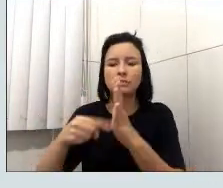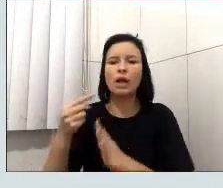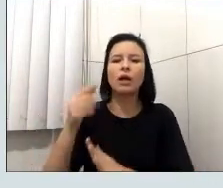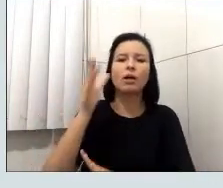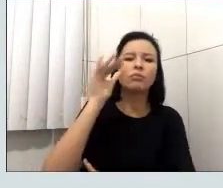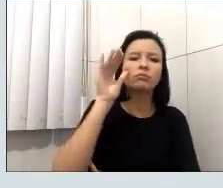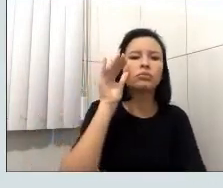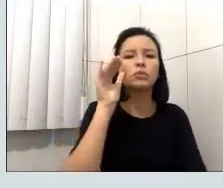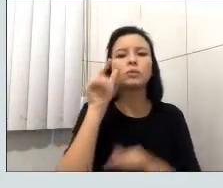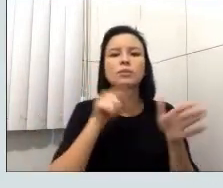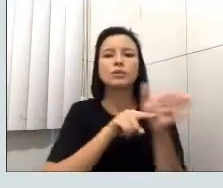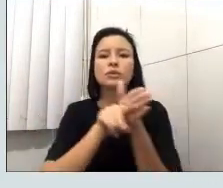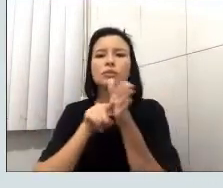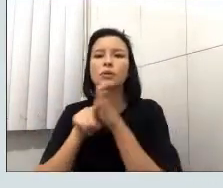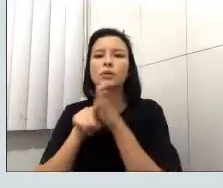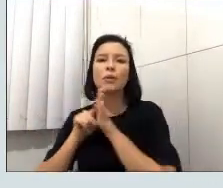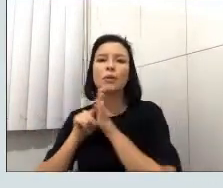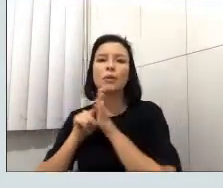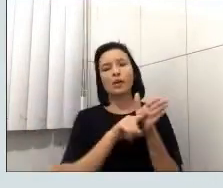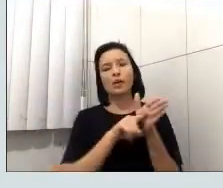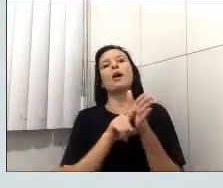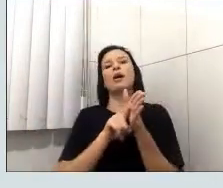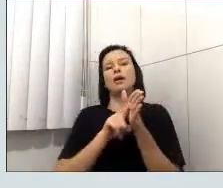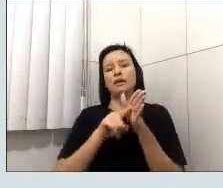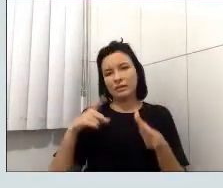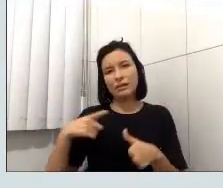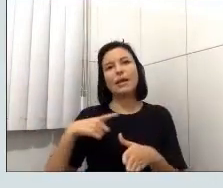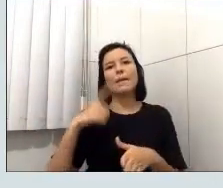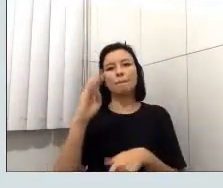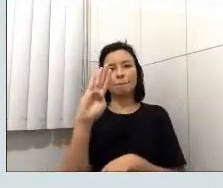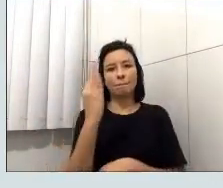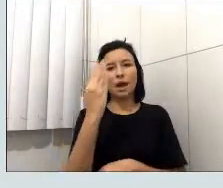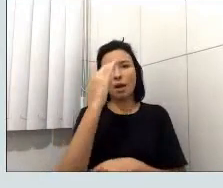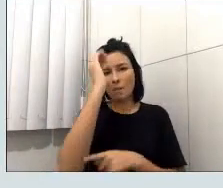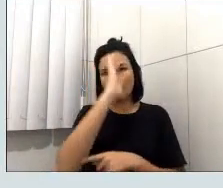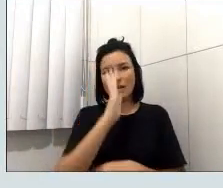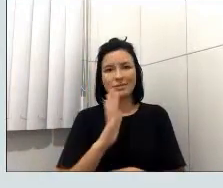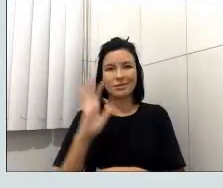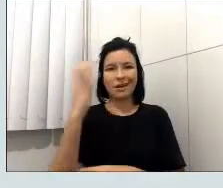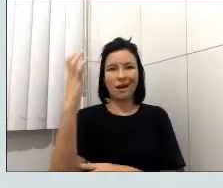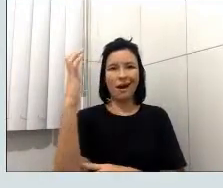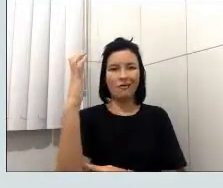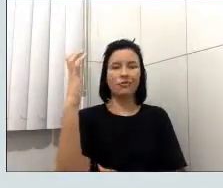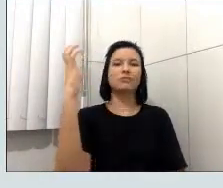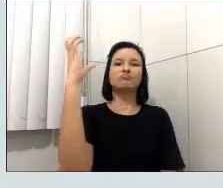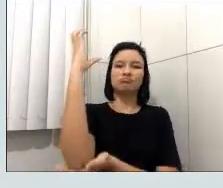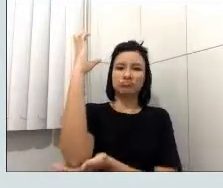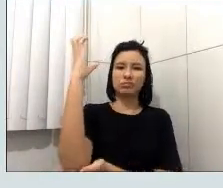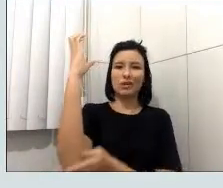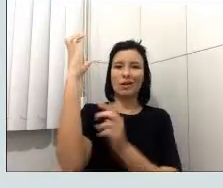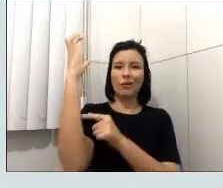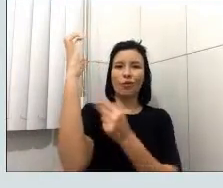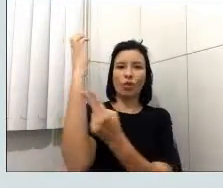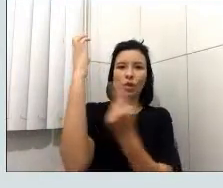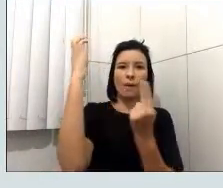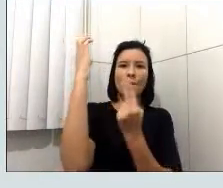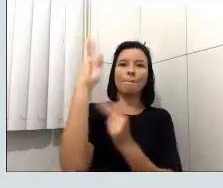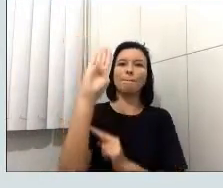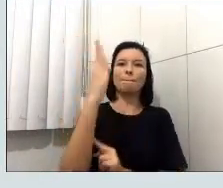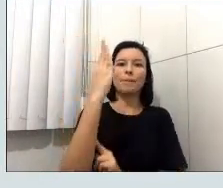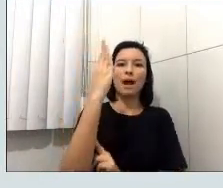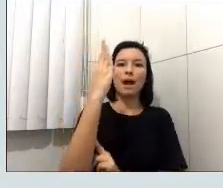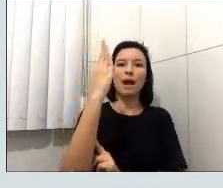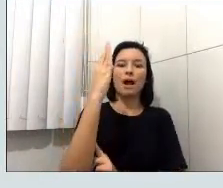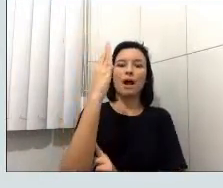né, confirma a existência de uma grande quantidade de pau-brasil, e aí surge já um interesse na exploração dessa